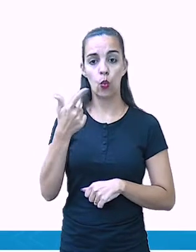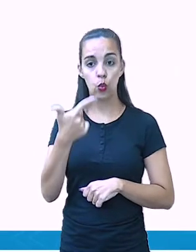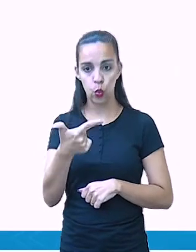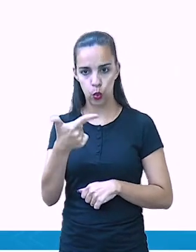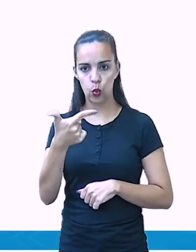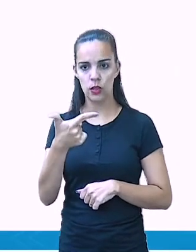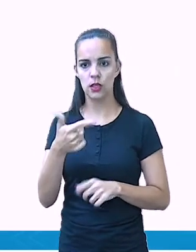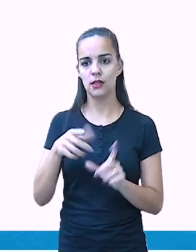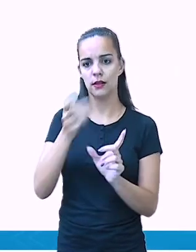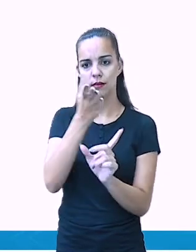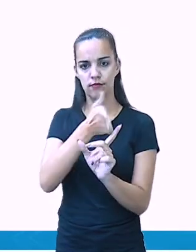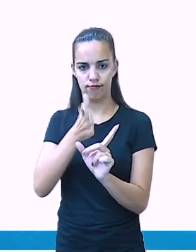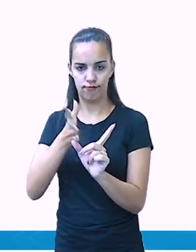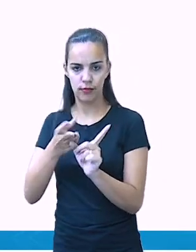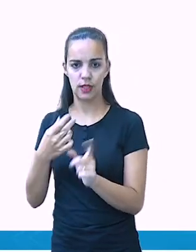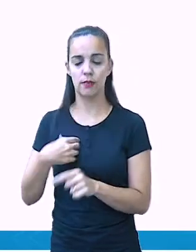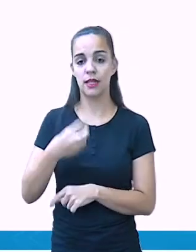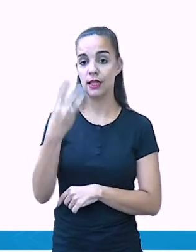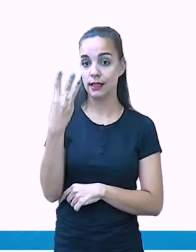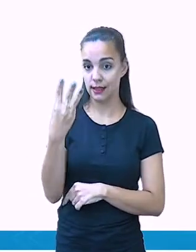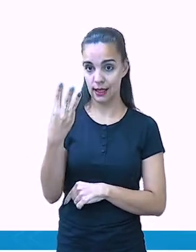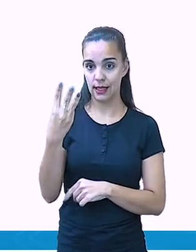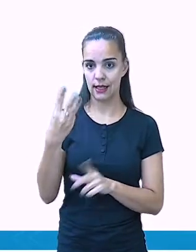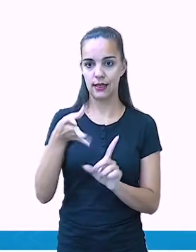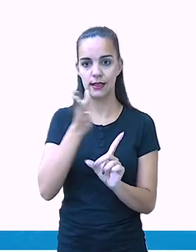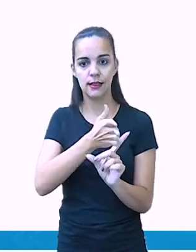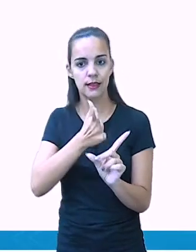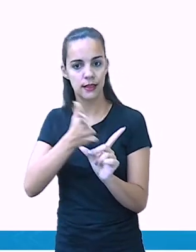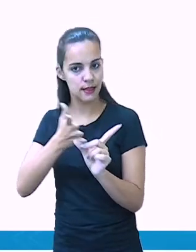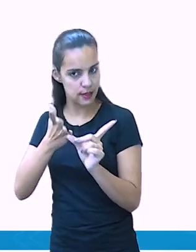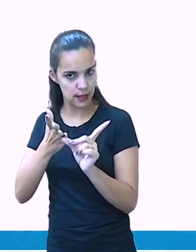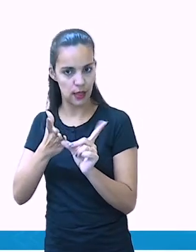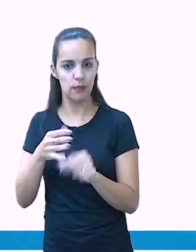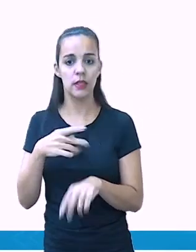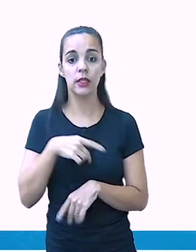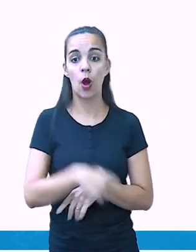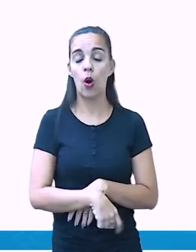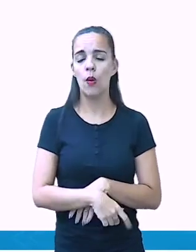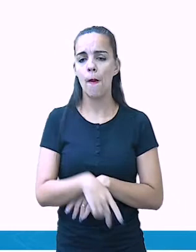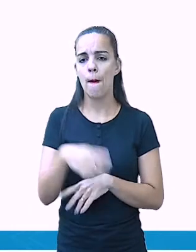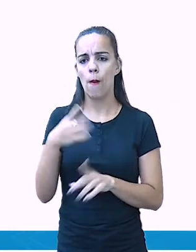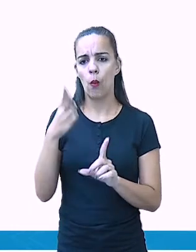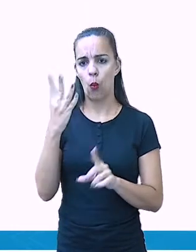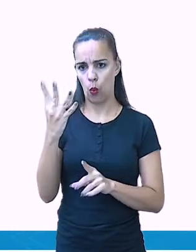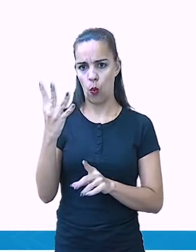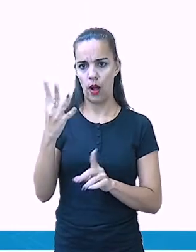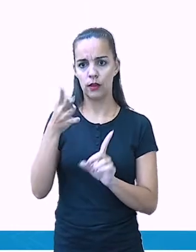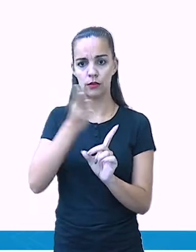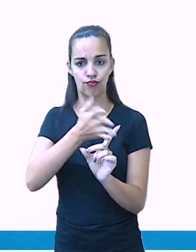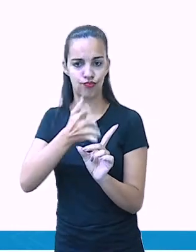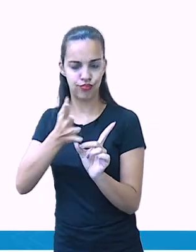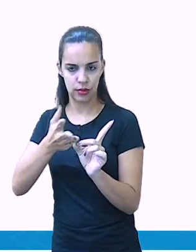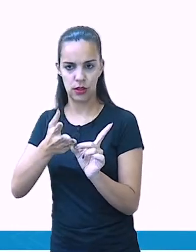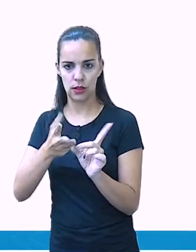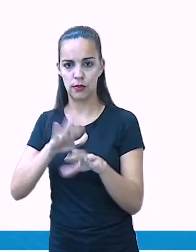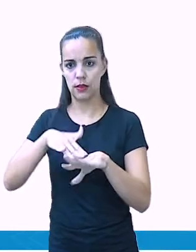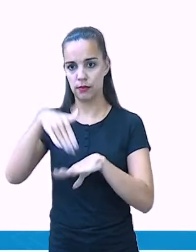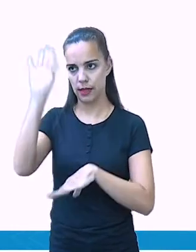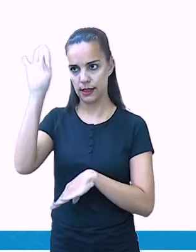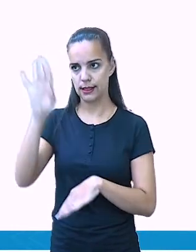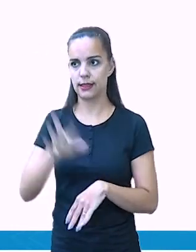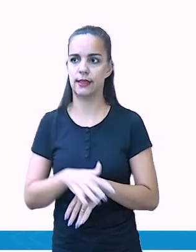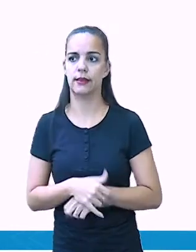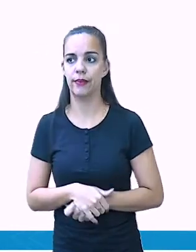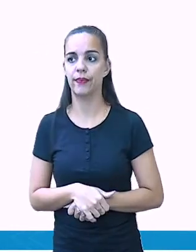trissílabas ou polissílabas. Então, são 4 nomes diferentes. Então, a gente vai repetir. Vamos